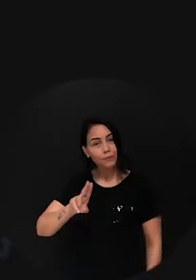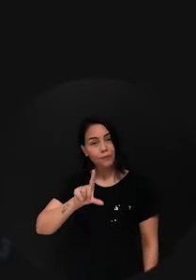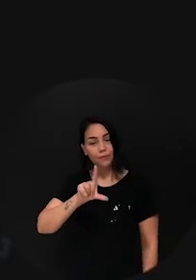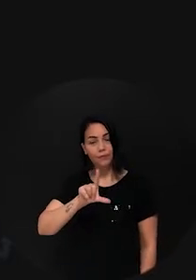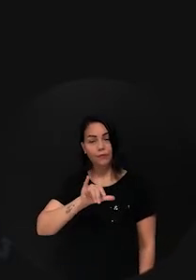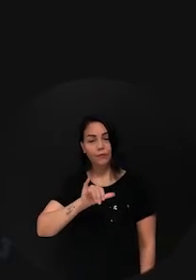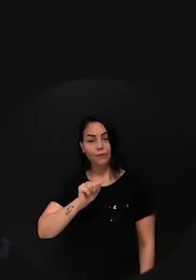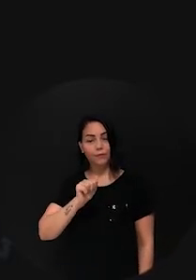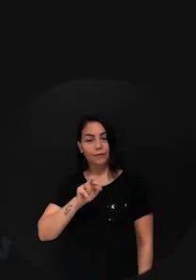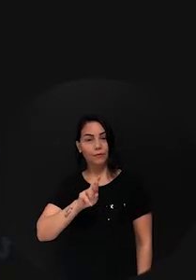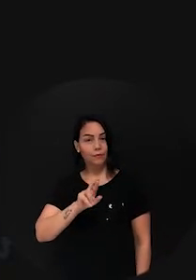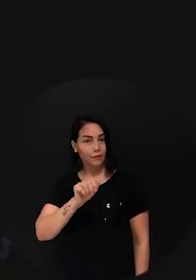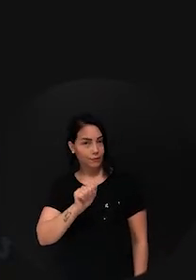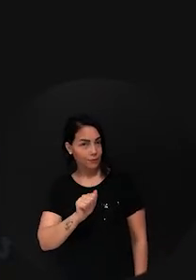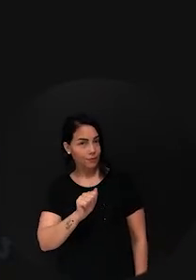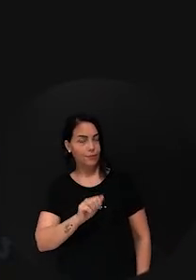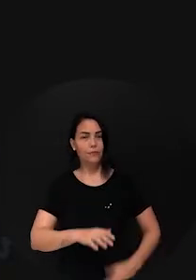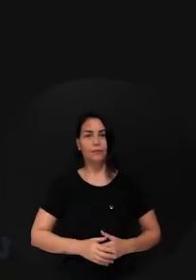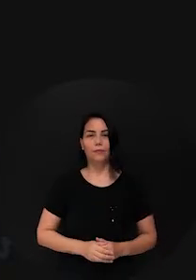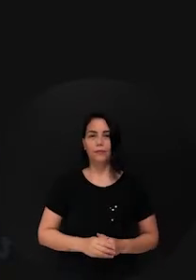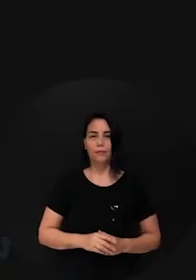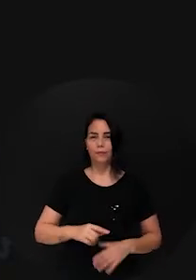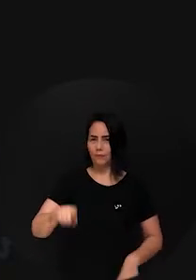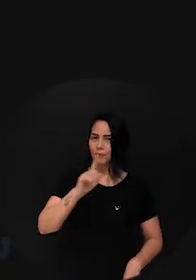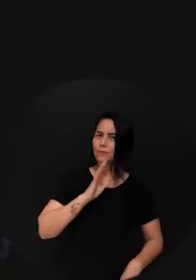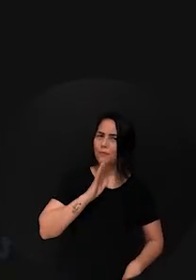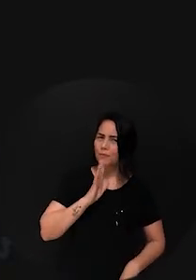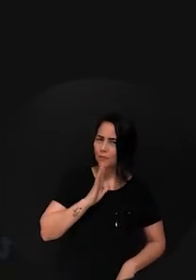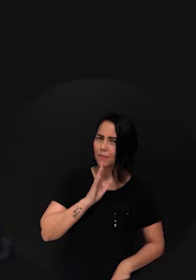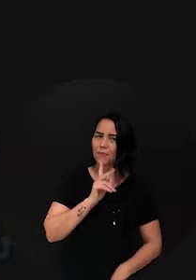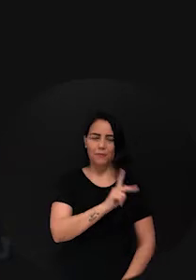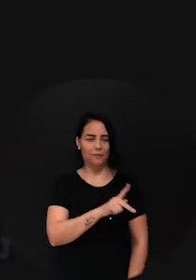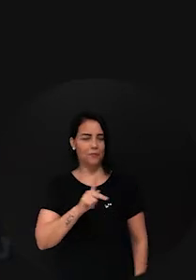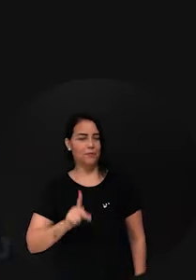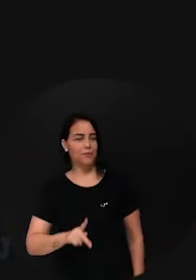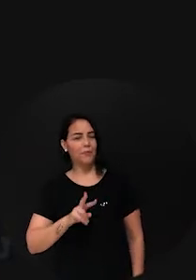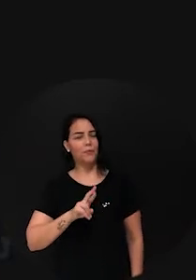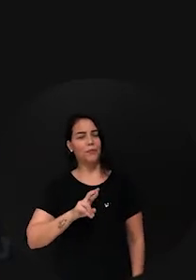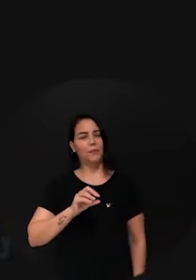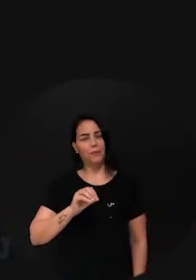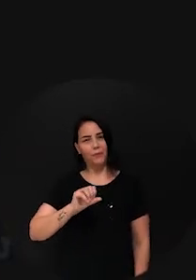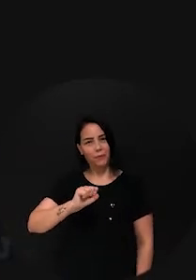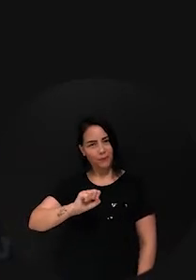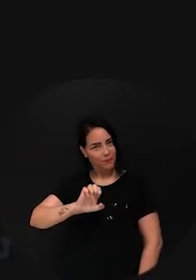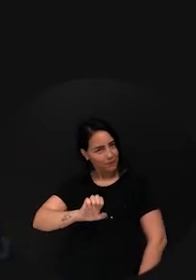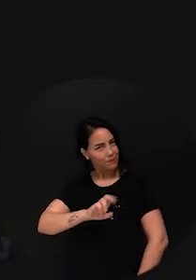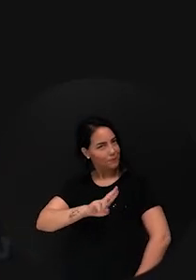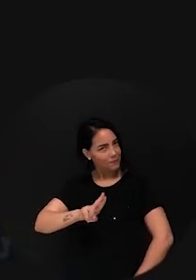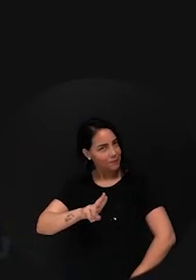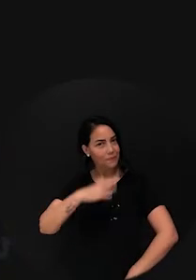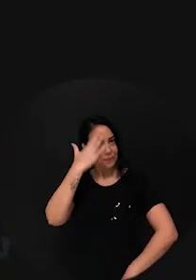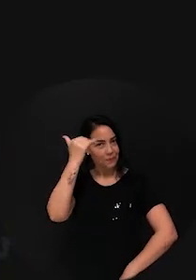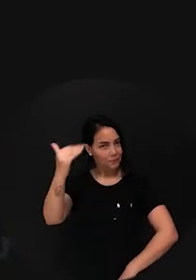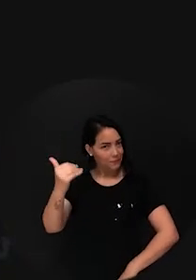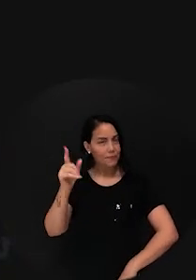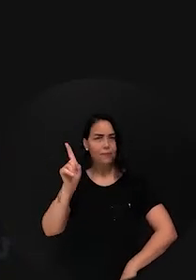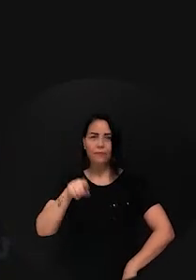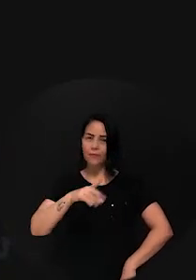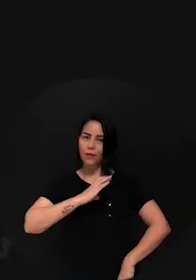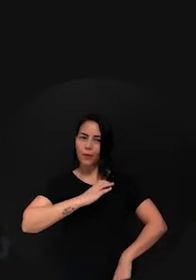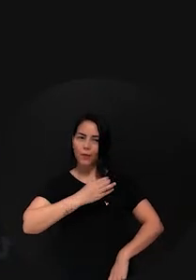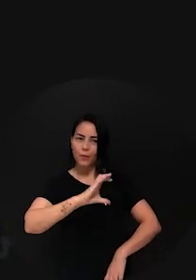Krobot, sou também conhecida como professora Rose, né, Samuca? Eu sou